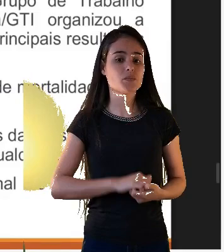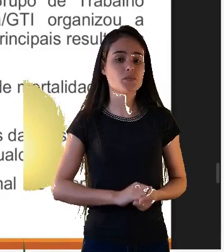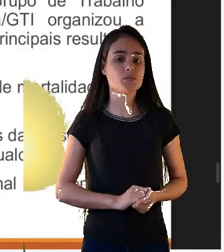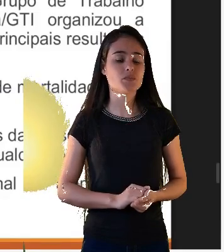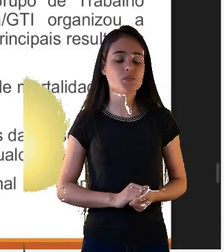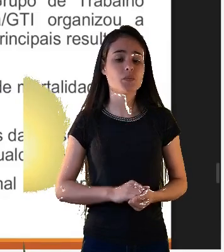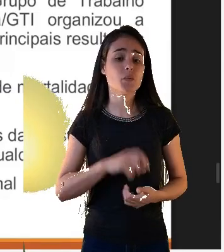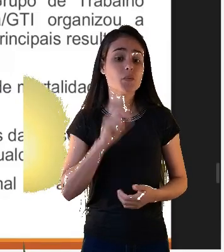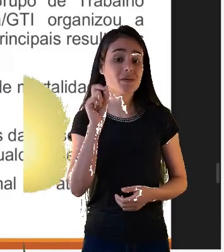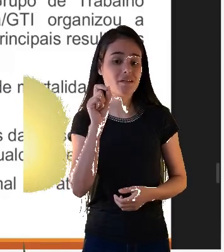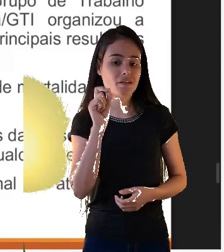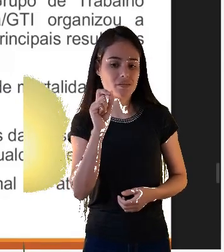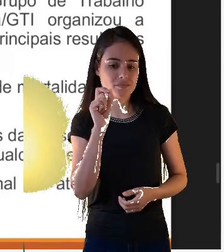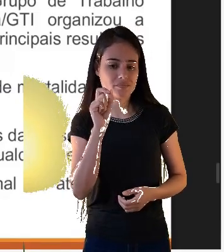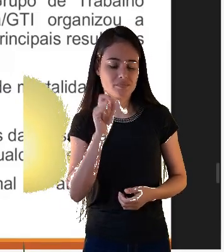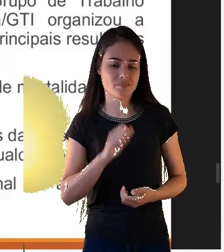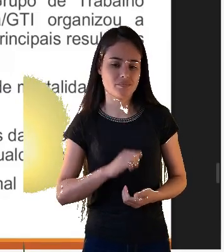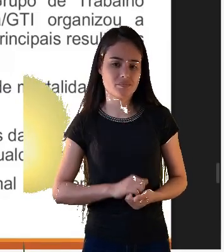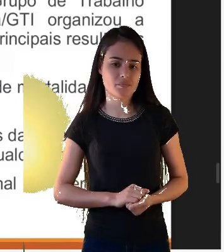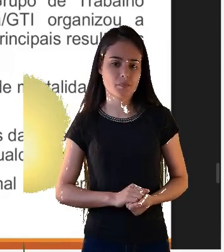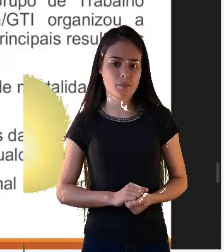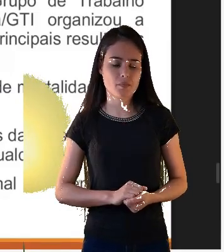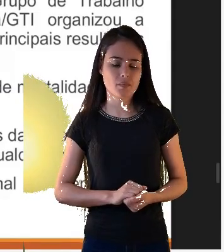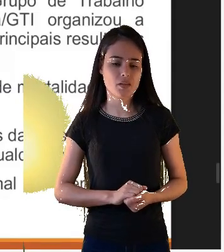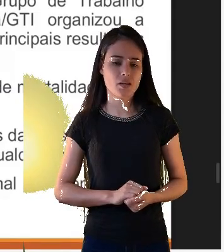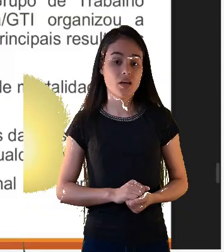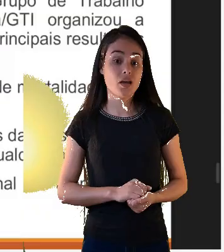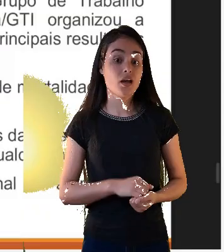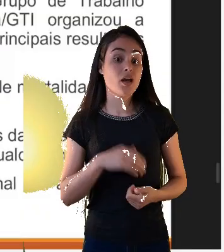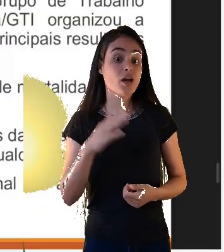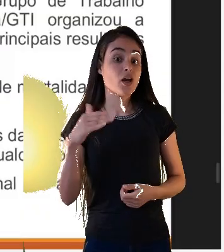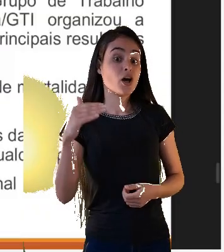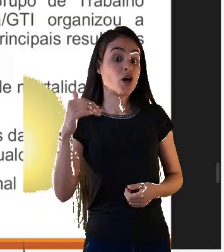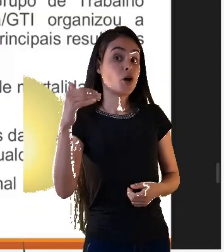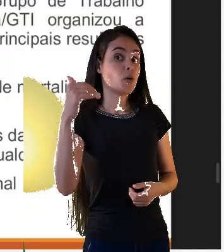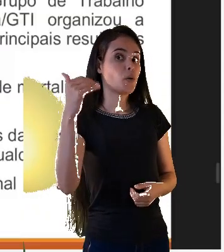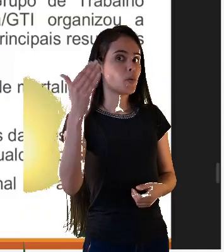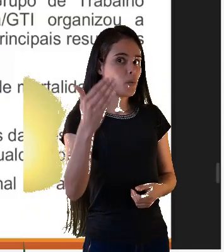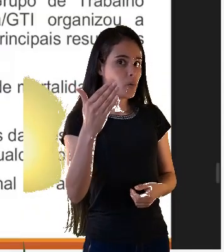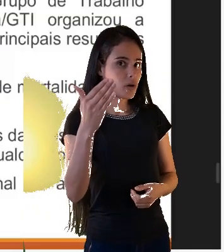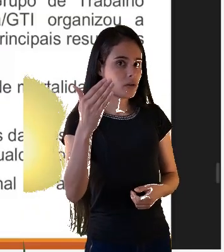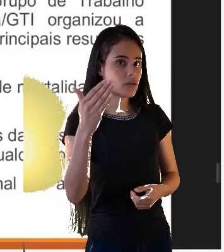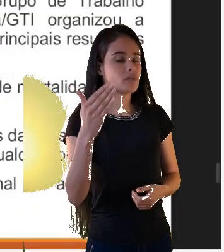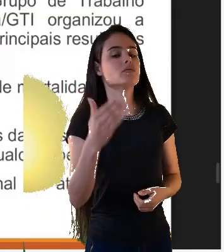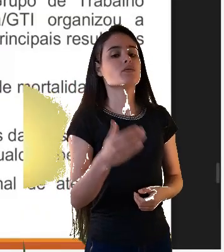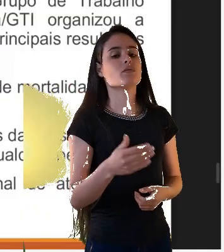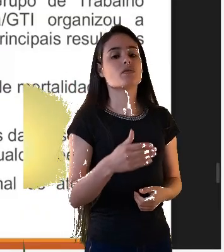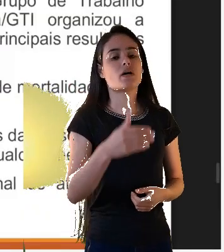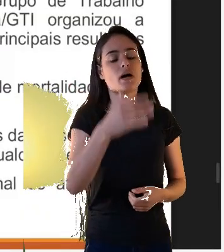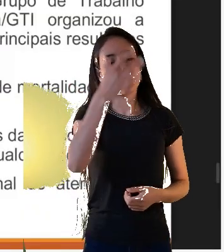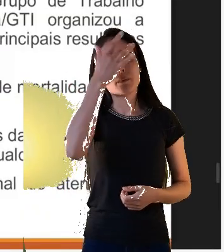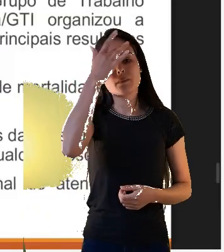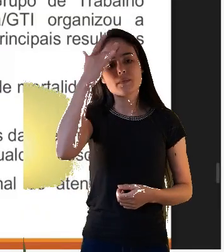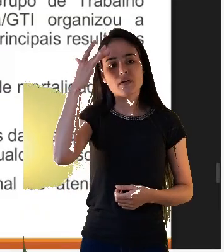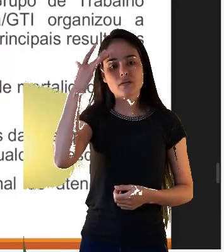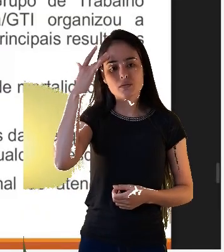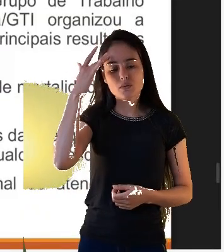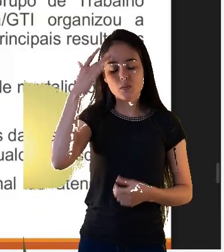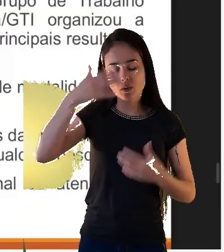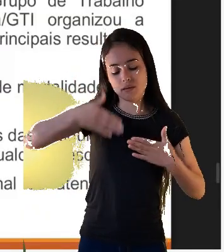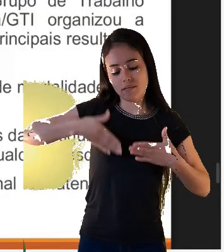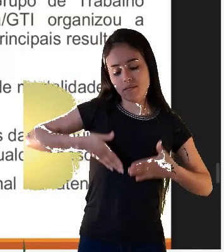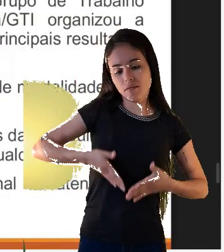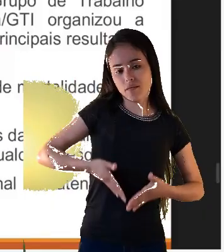negra. E os principais resultados foram, por exemplo, colocar o quesito cor nos sistemas